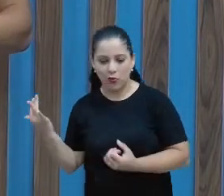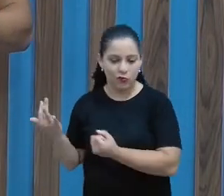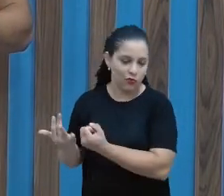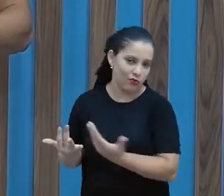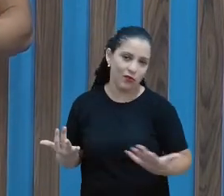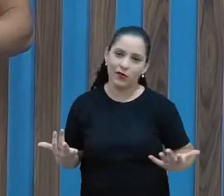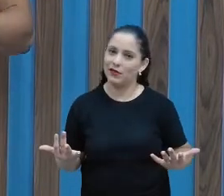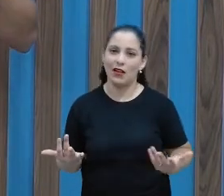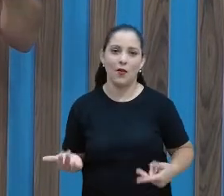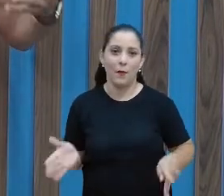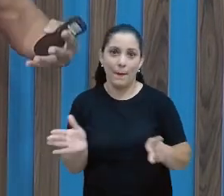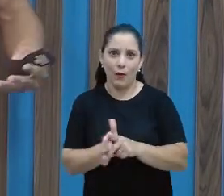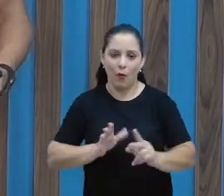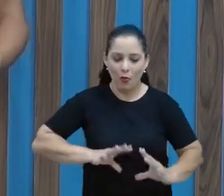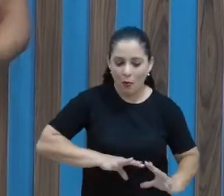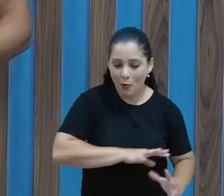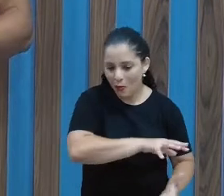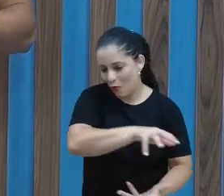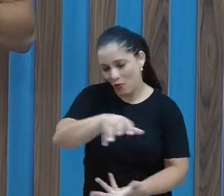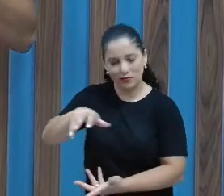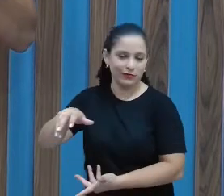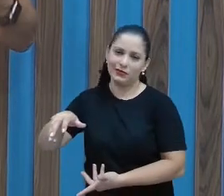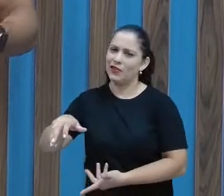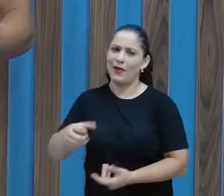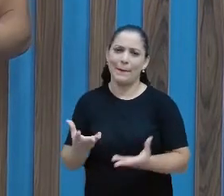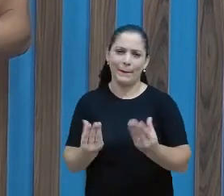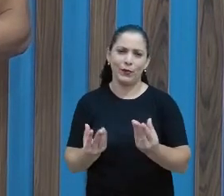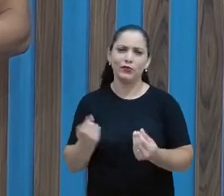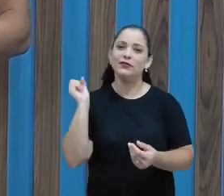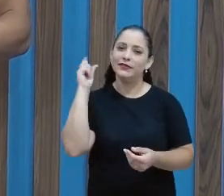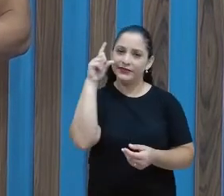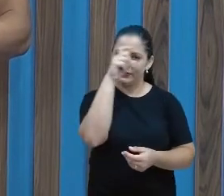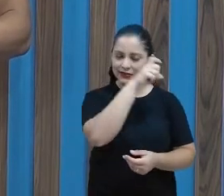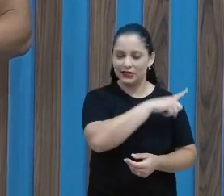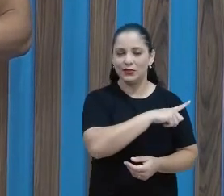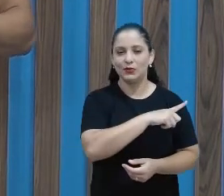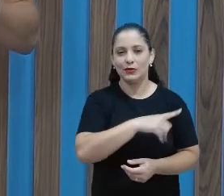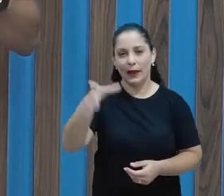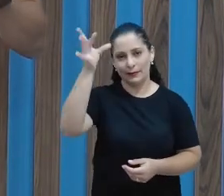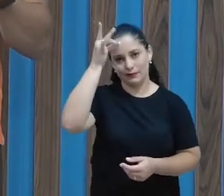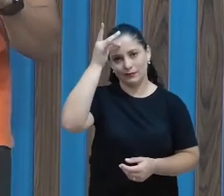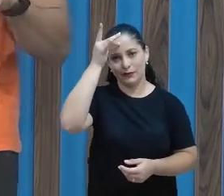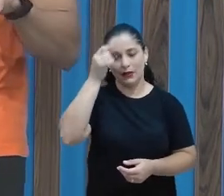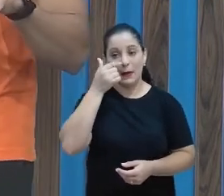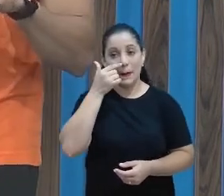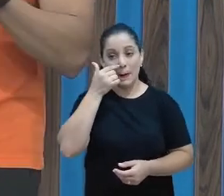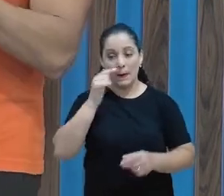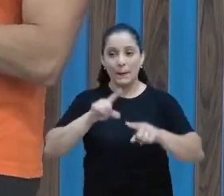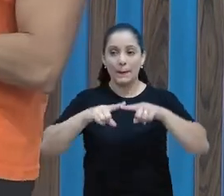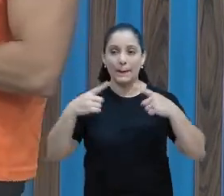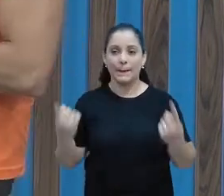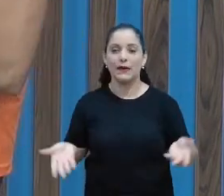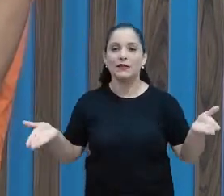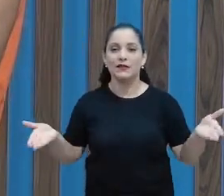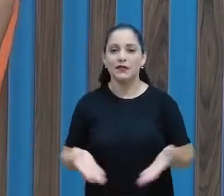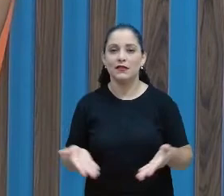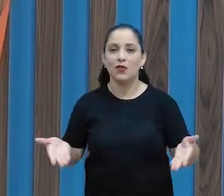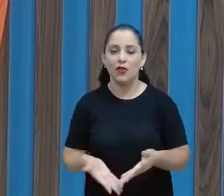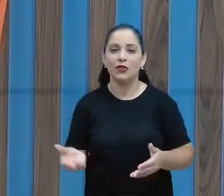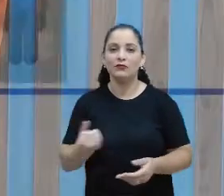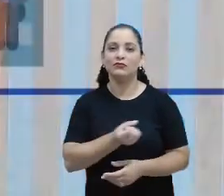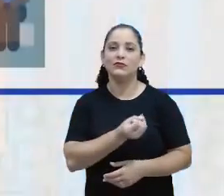população mundial total, para que você não dificulte aí o seu aprendizado. Mas vamos fazer aí em relação a